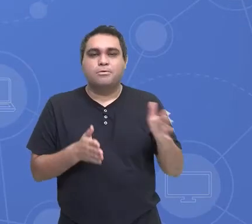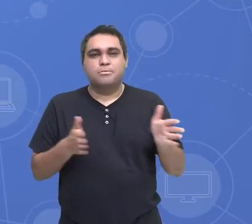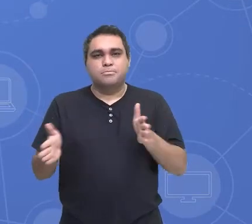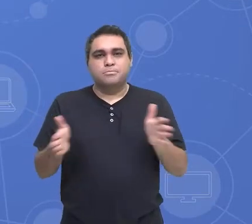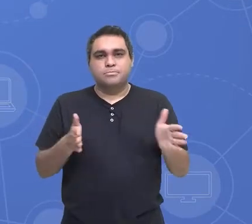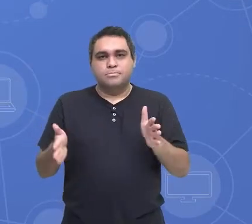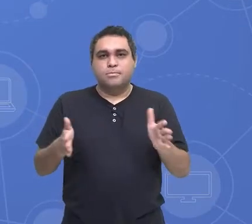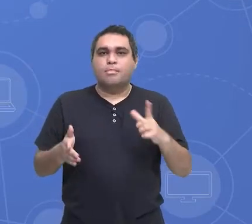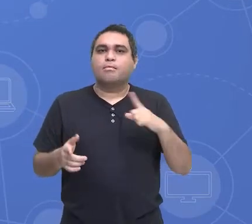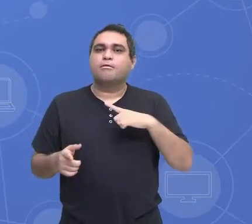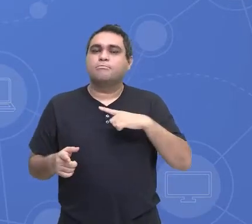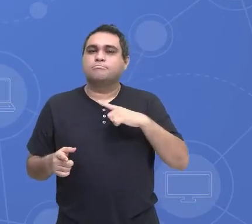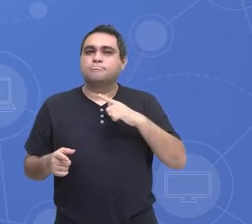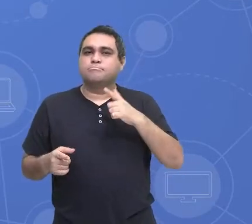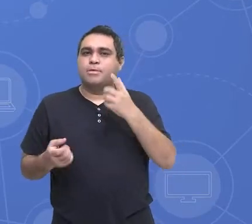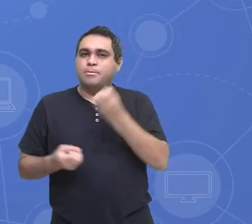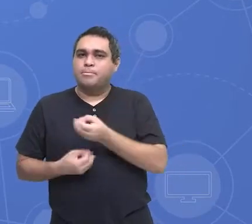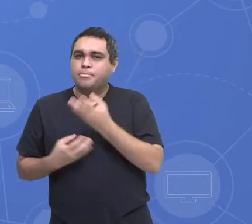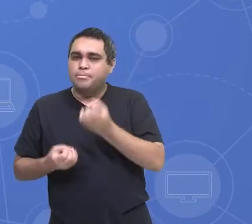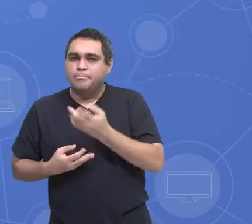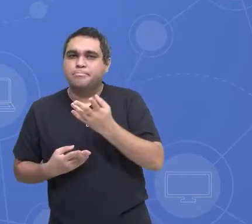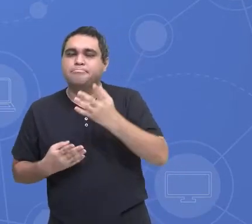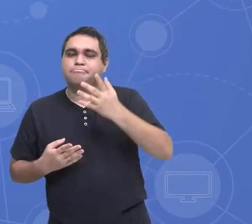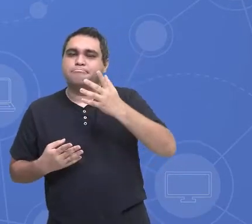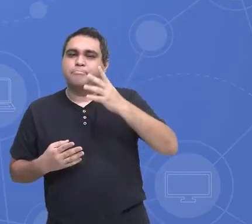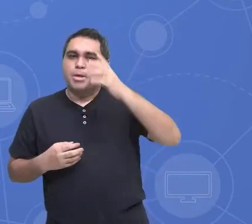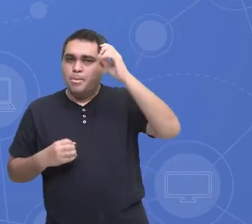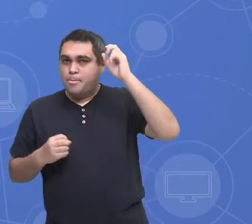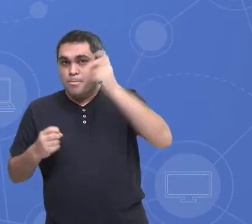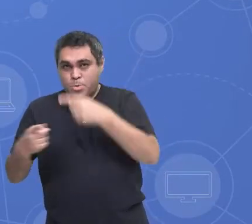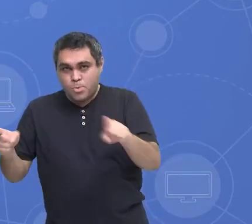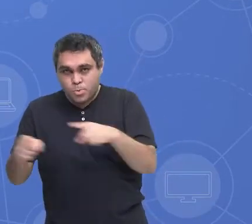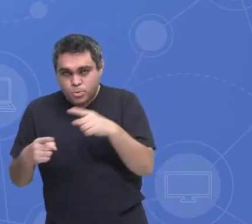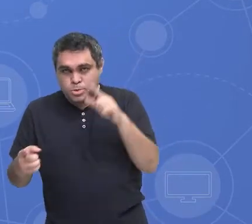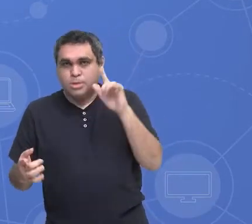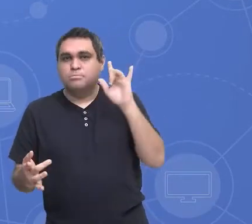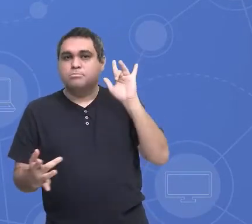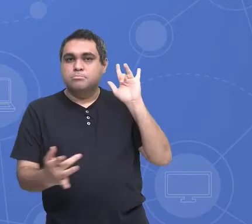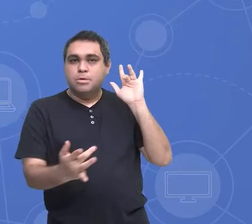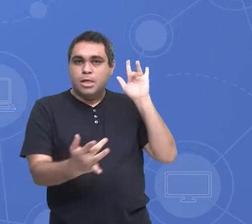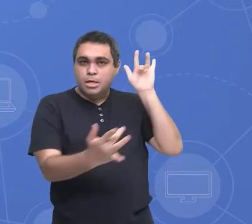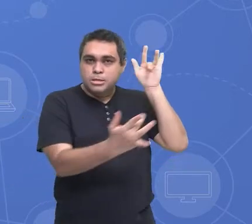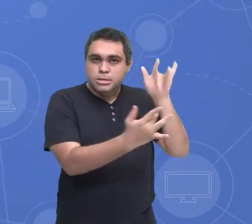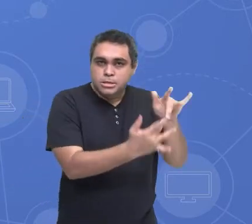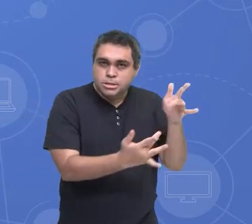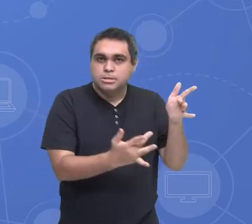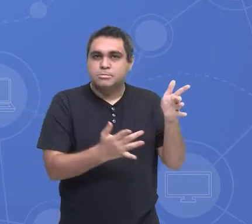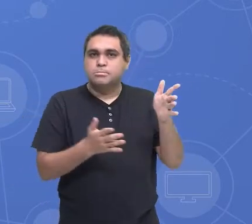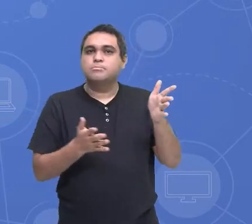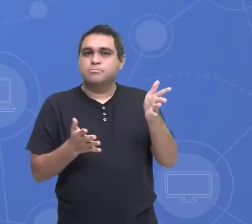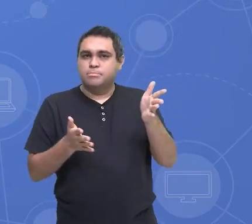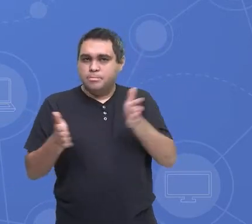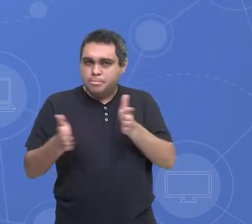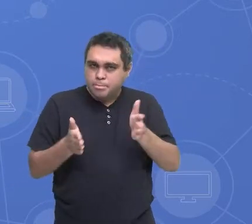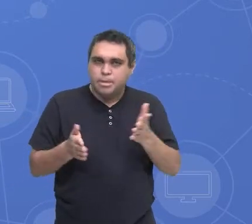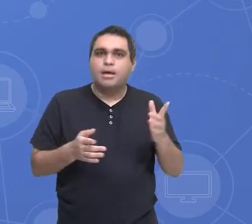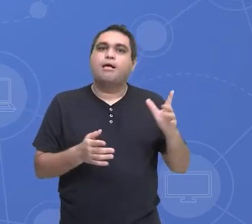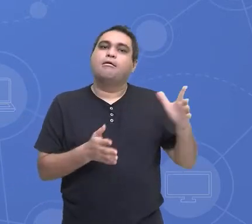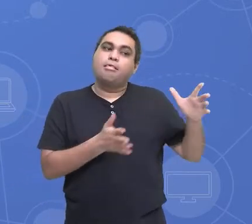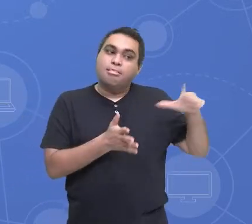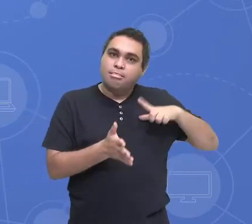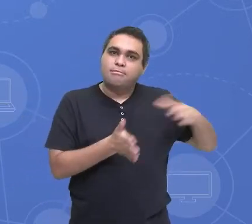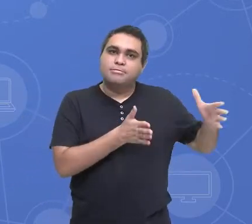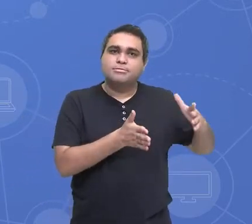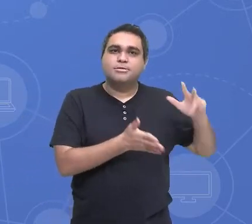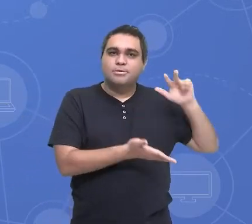o trovadorismo, o classicismo, existe o humanismo. O que é o humanismo? O humanismo, ele vai